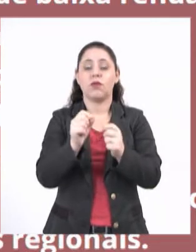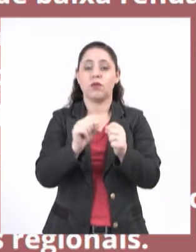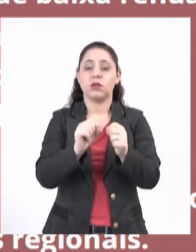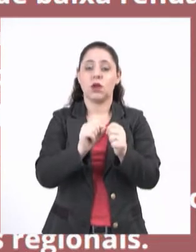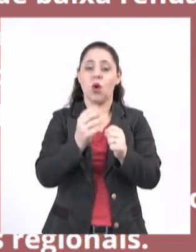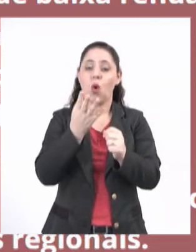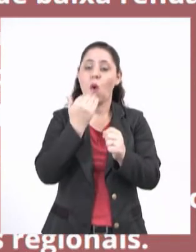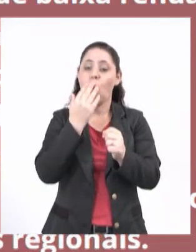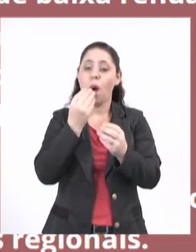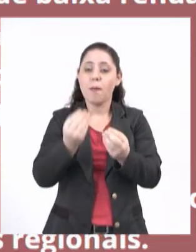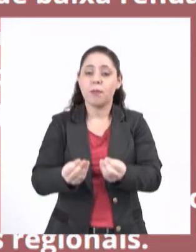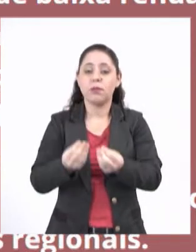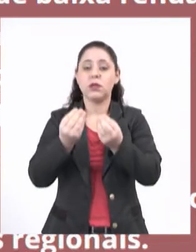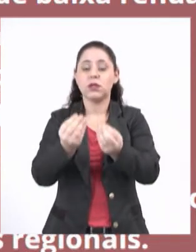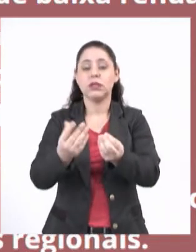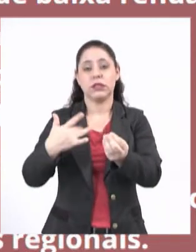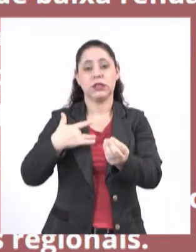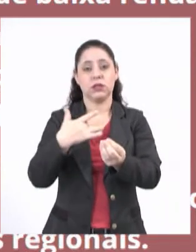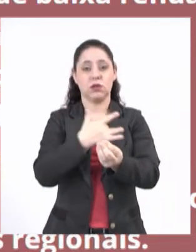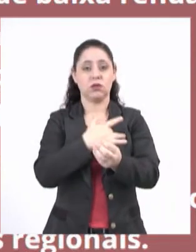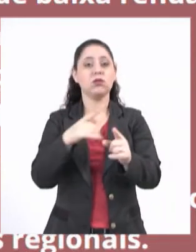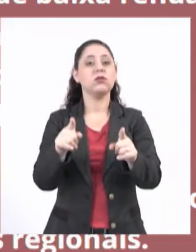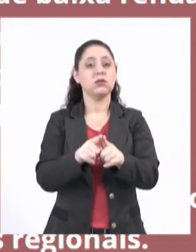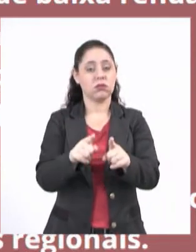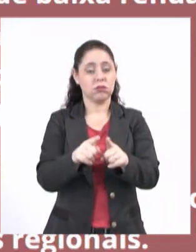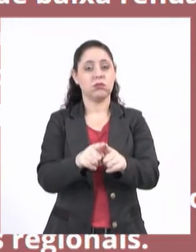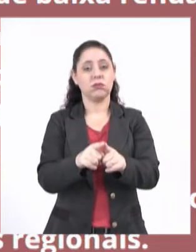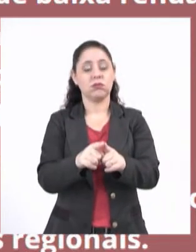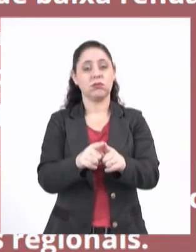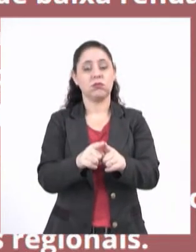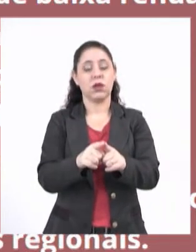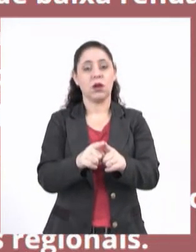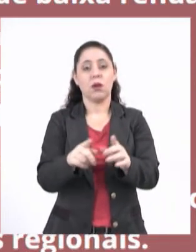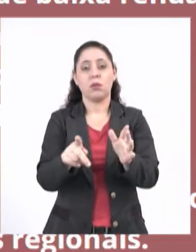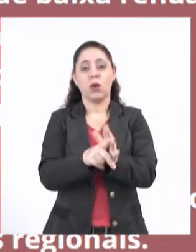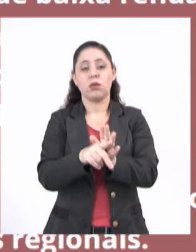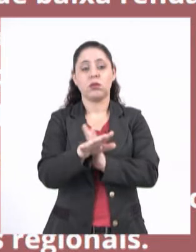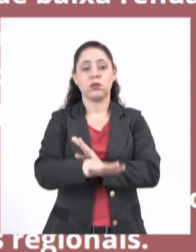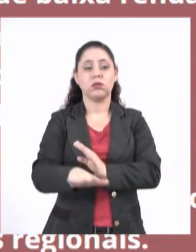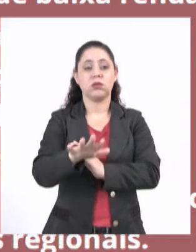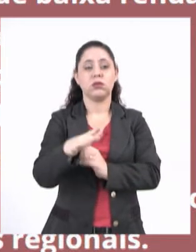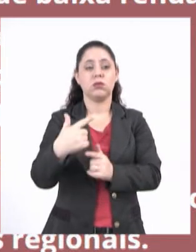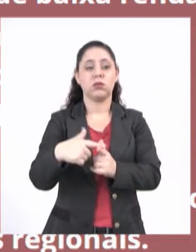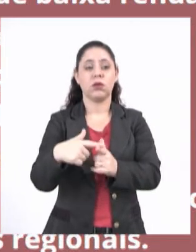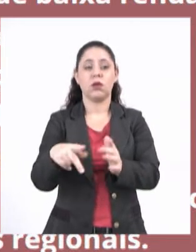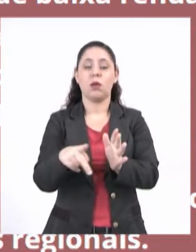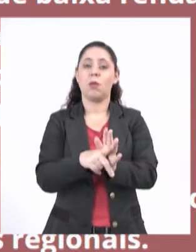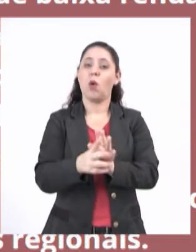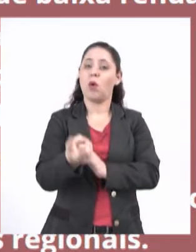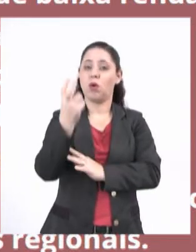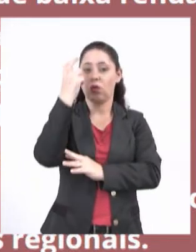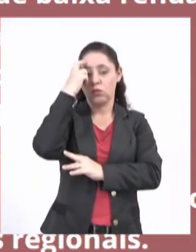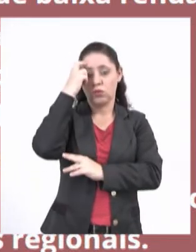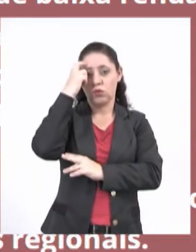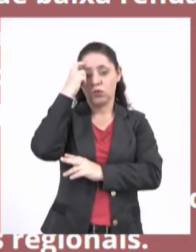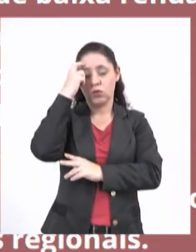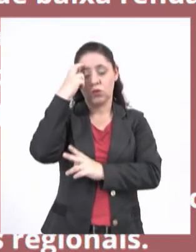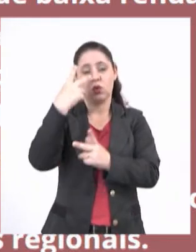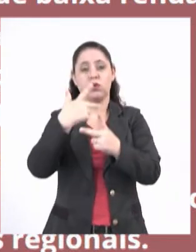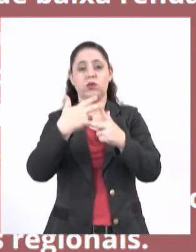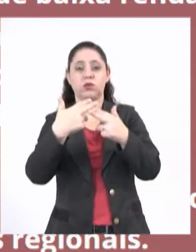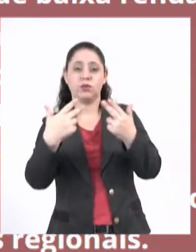e saudável e a valorização dos hábitos alimentares regionais, porque a gente também tem toda a questão cultural, de